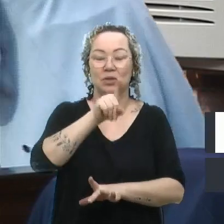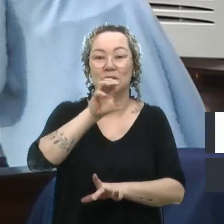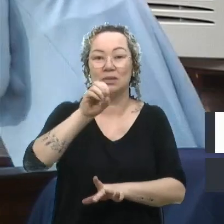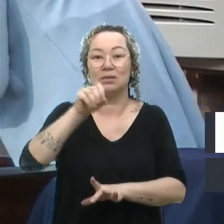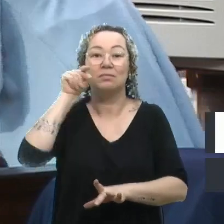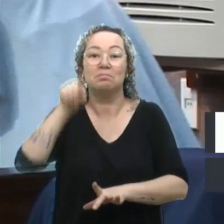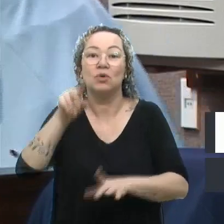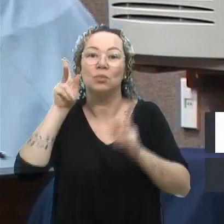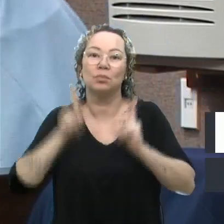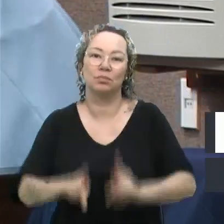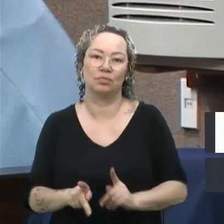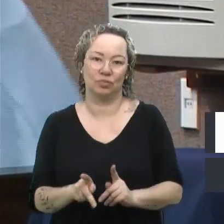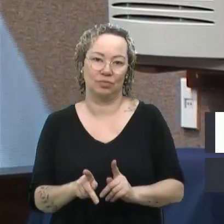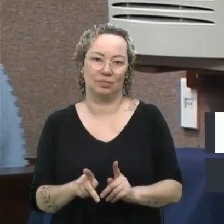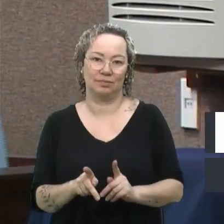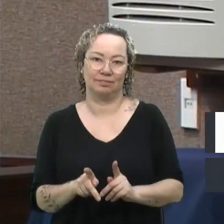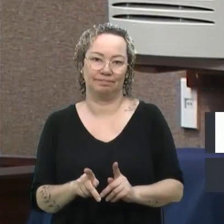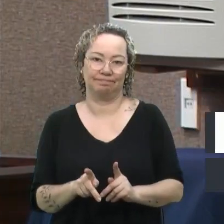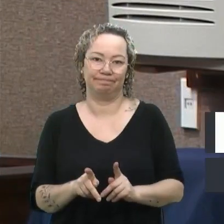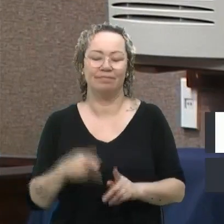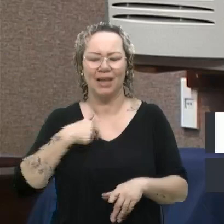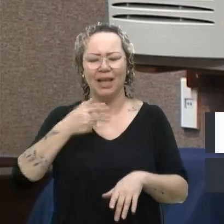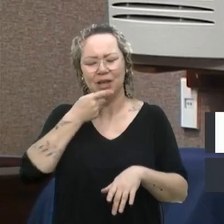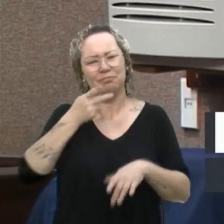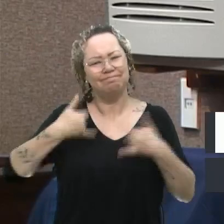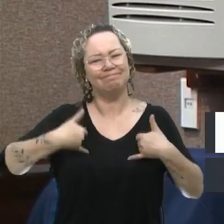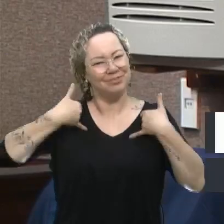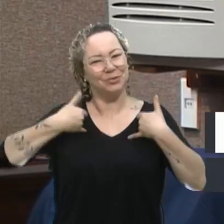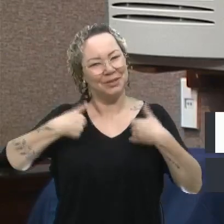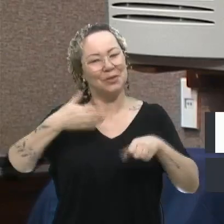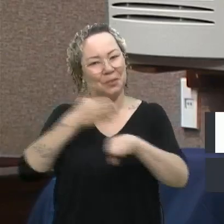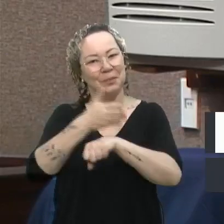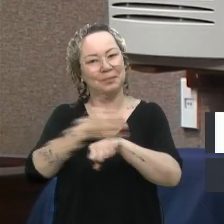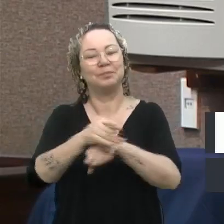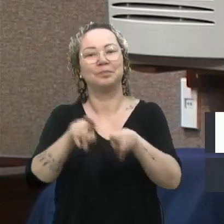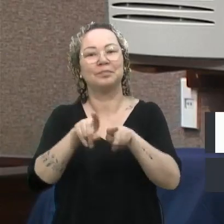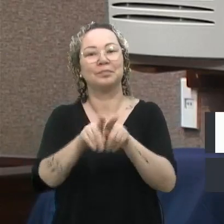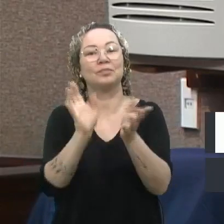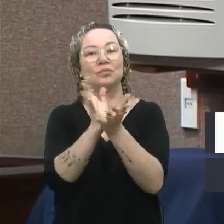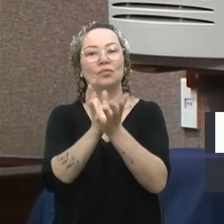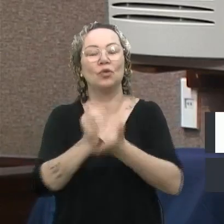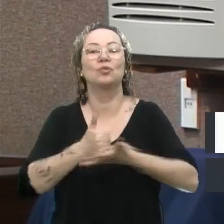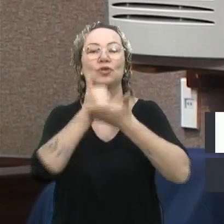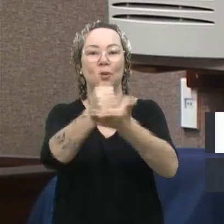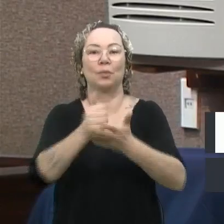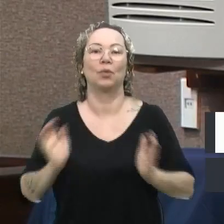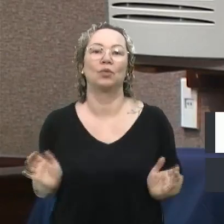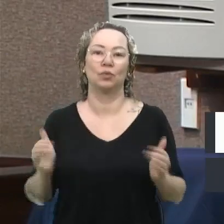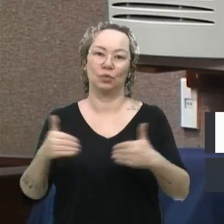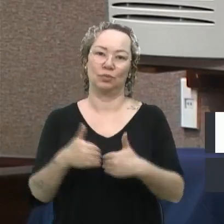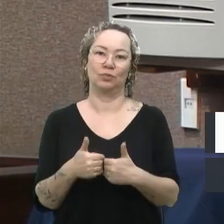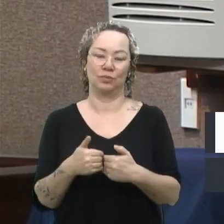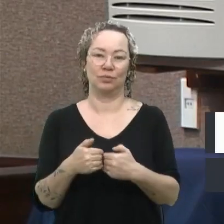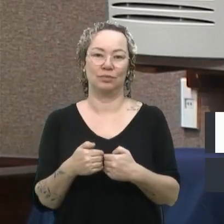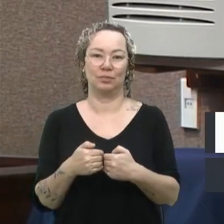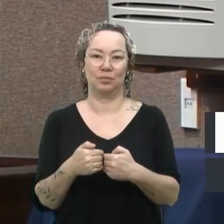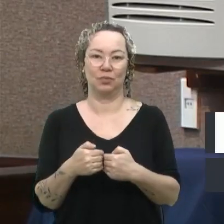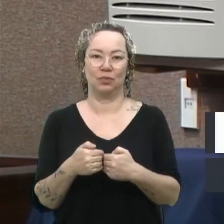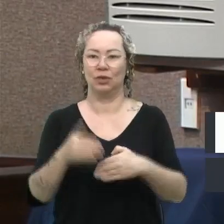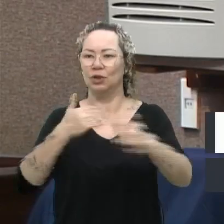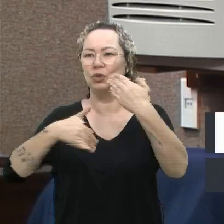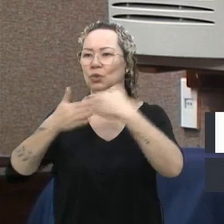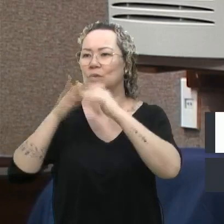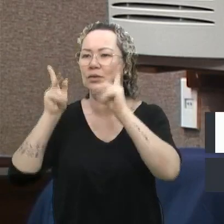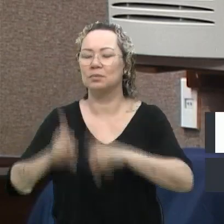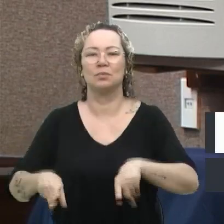Mas dizer que muito me orgulha fazer parte da Frente Parlamentar do Autismo, e todos os membros